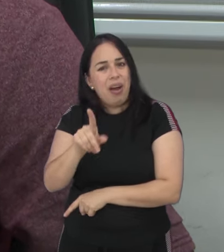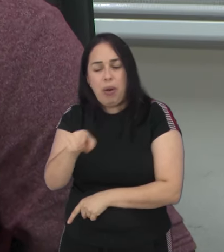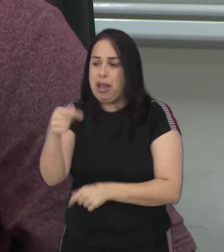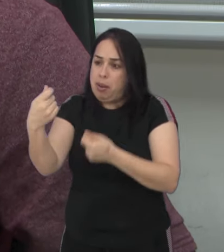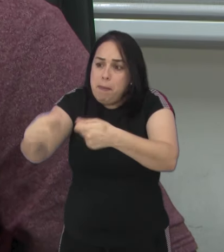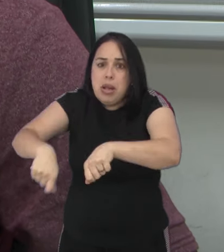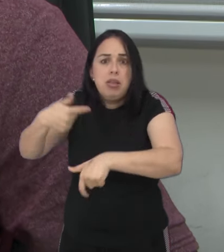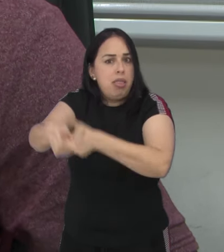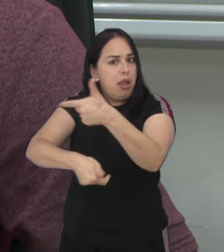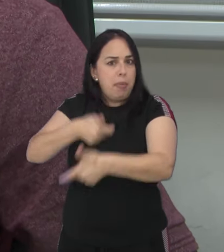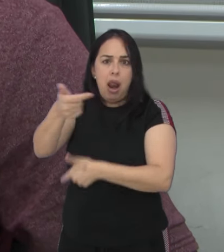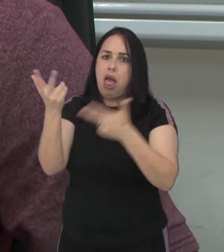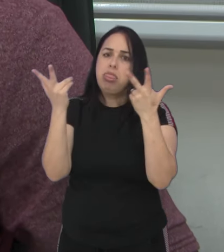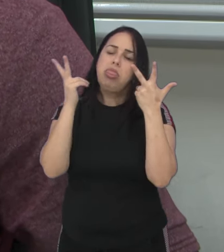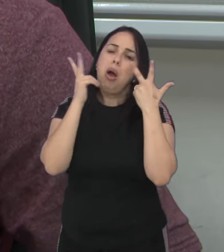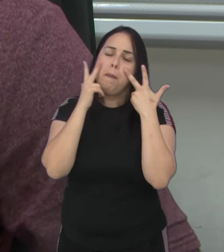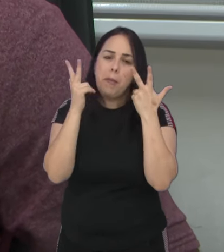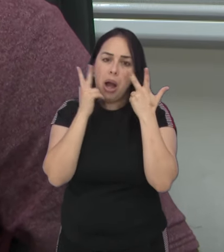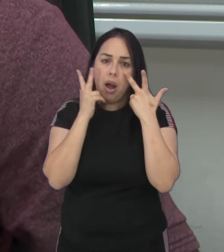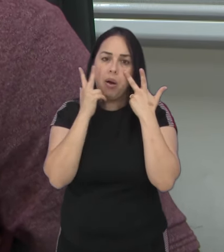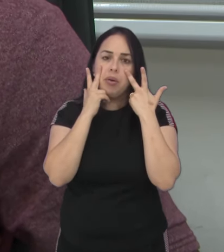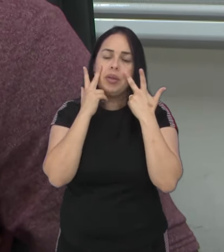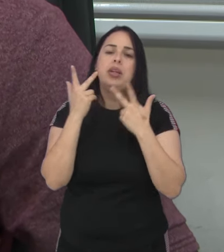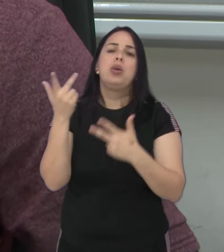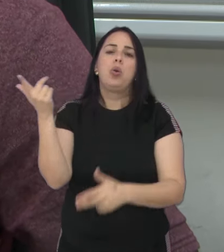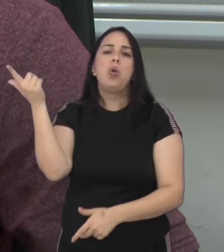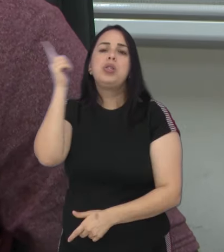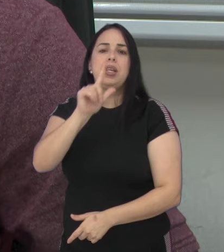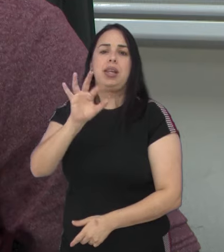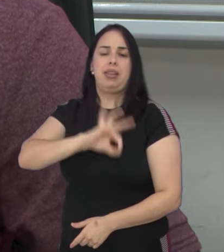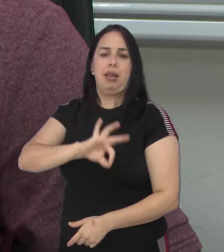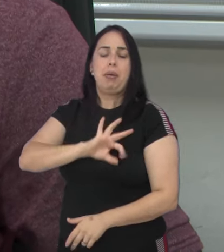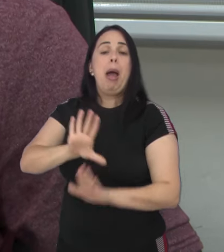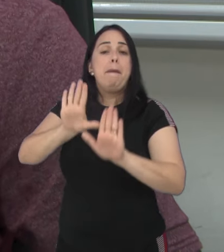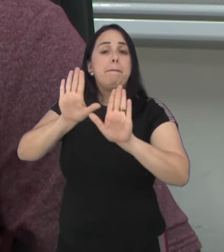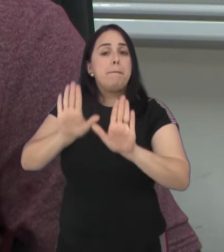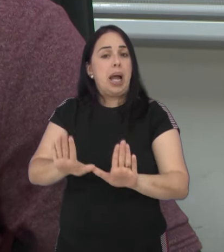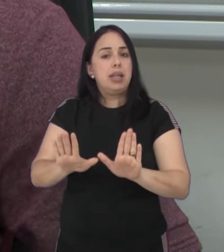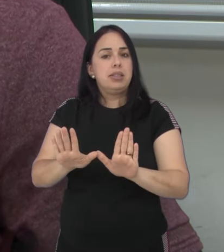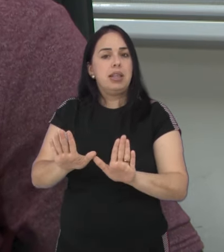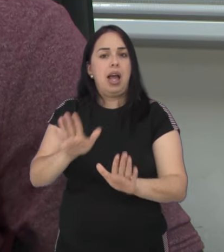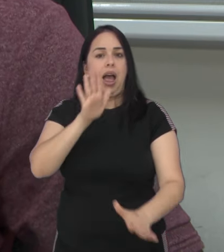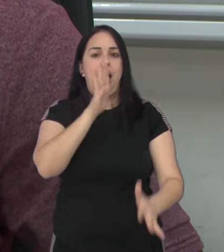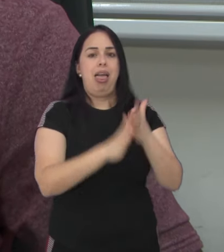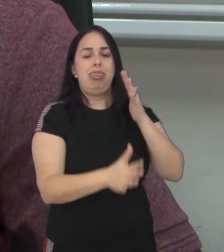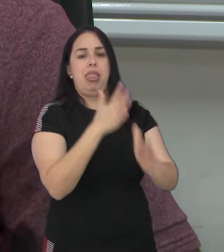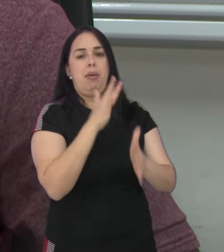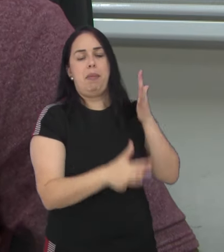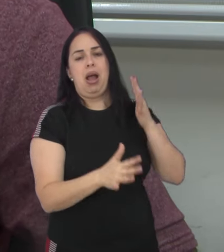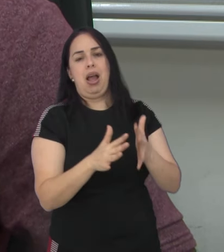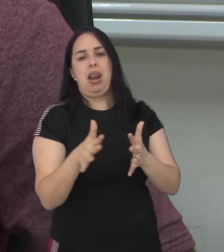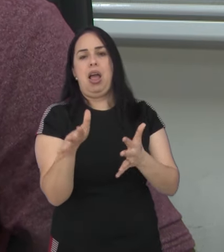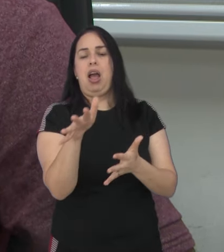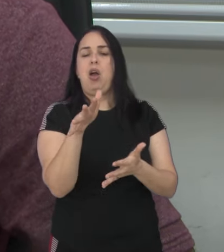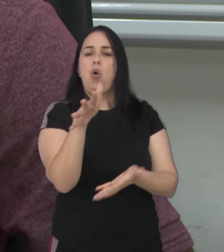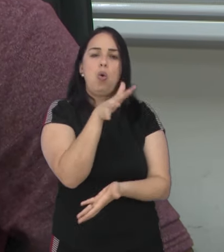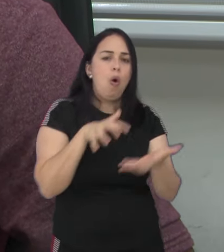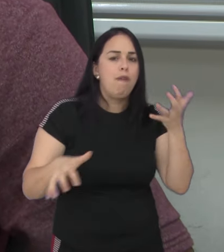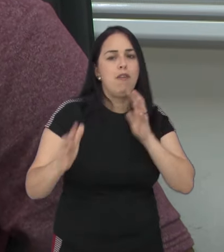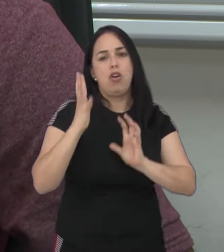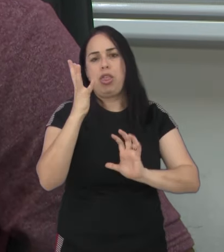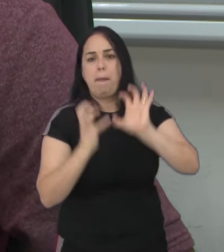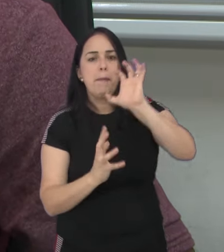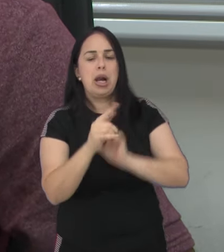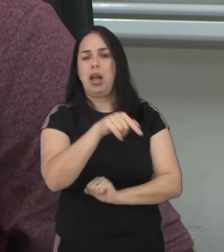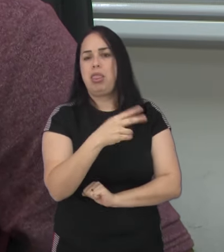precisa ganhar o seu dinheiro ele precisa gerar seus empregos mas ele não pode trazer um transtorno